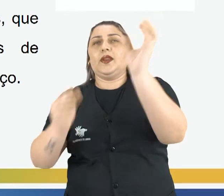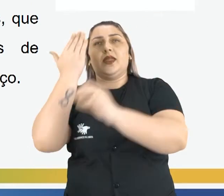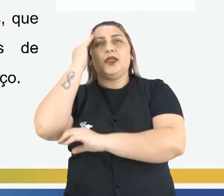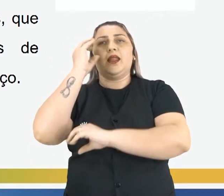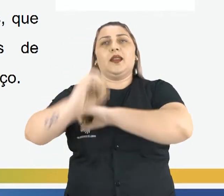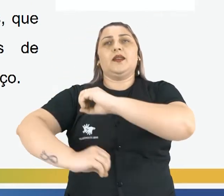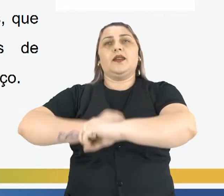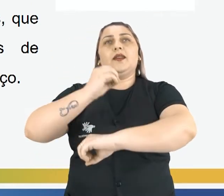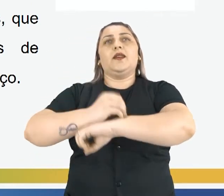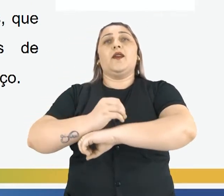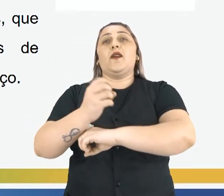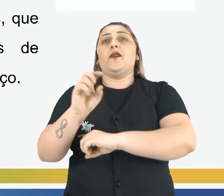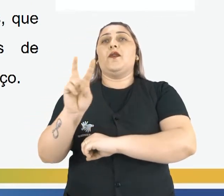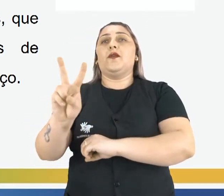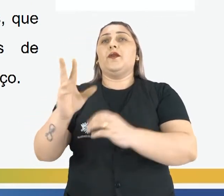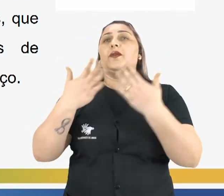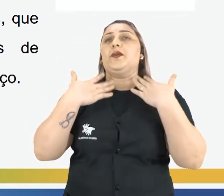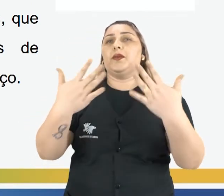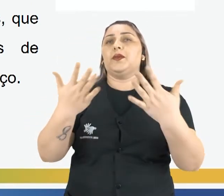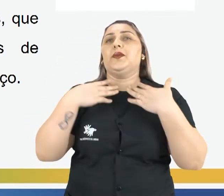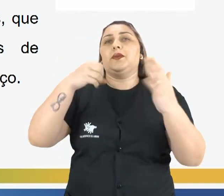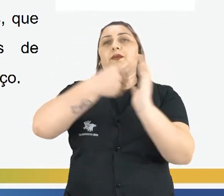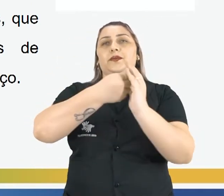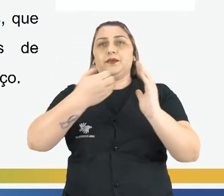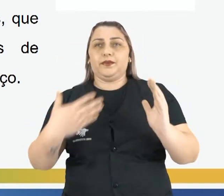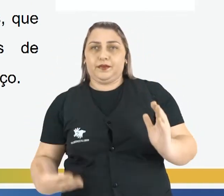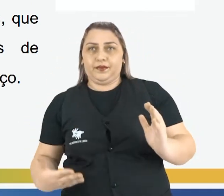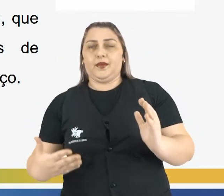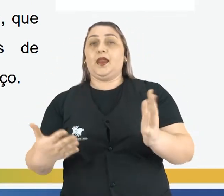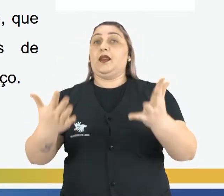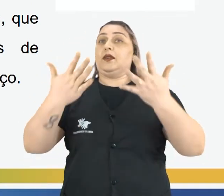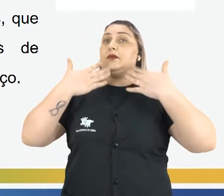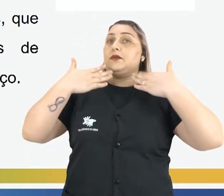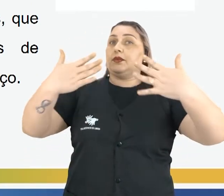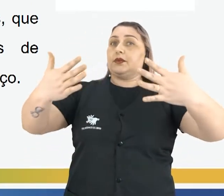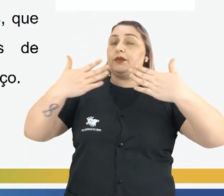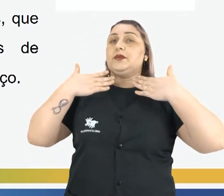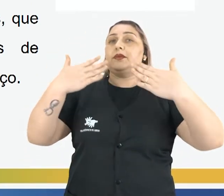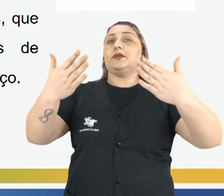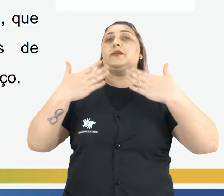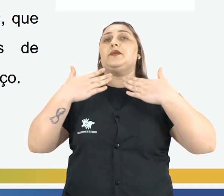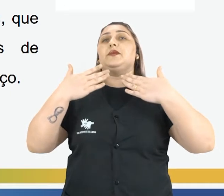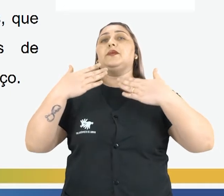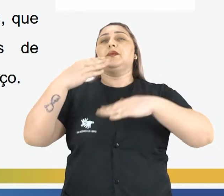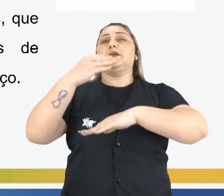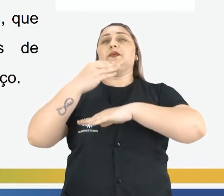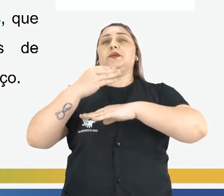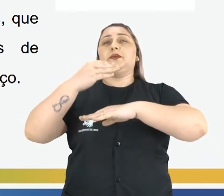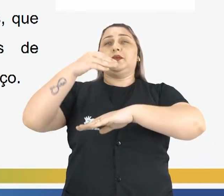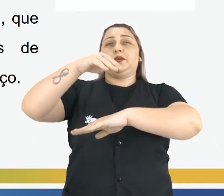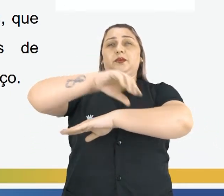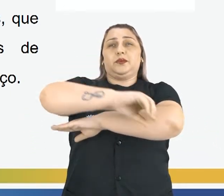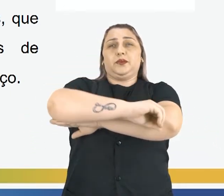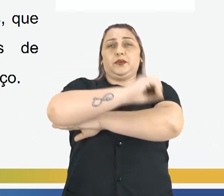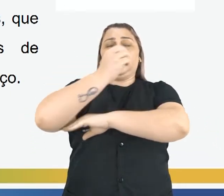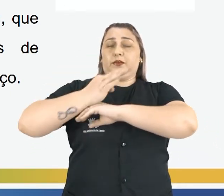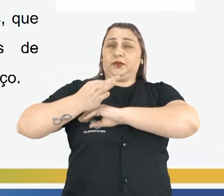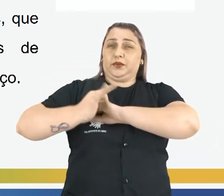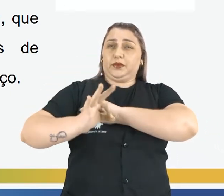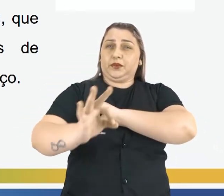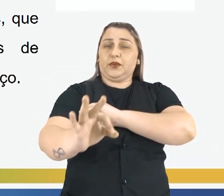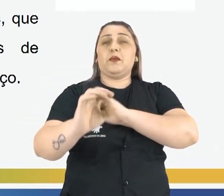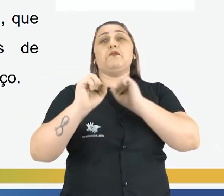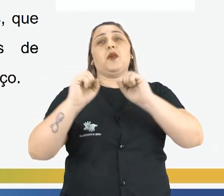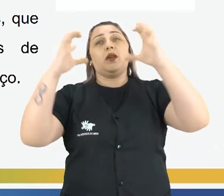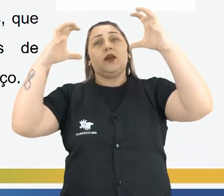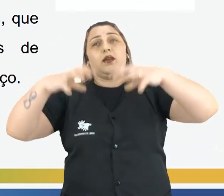só, o verão, ele é caracterizado por altas temperaturas e dias mais longos do que as noites. Podem ocorrer